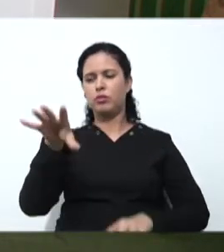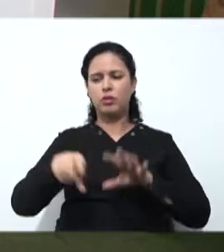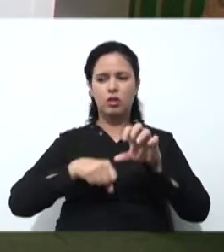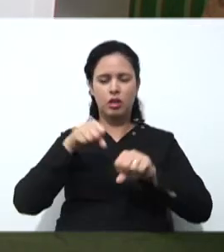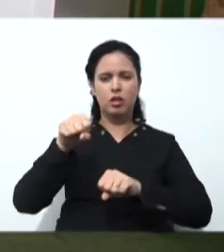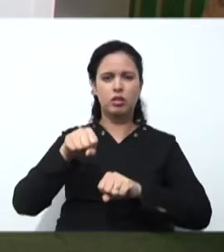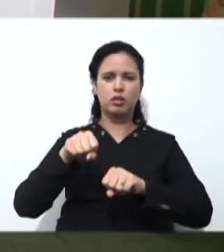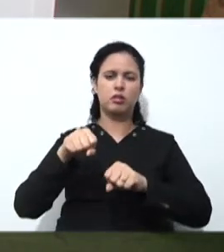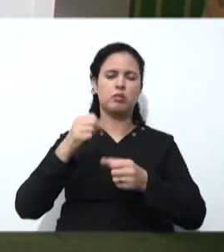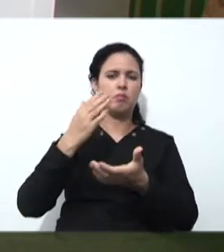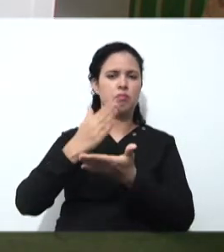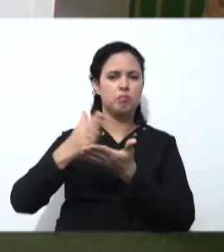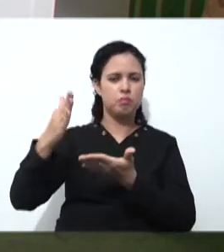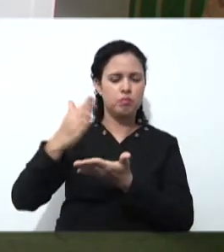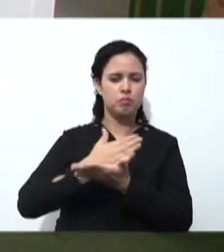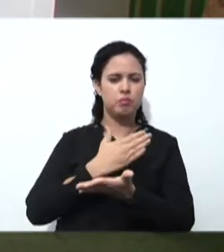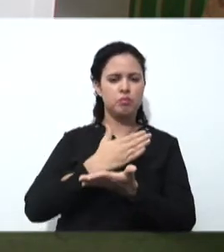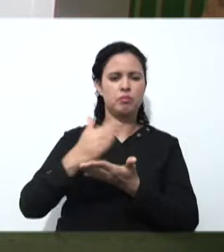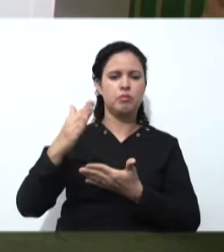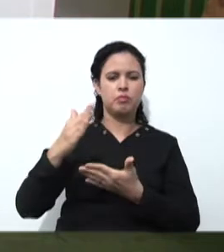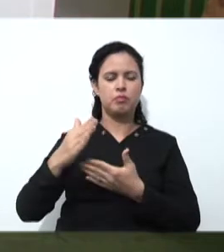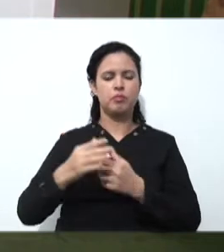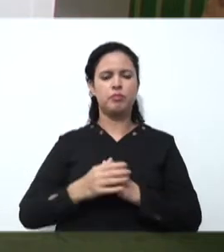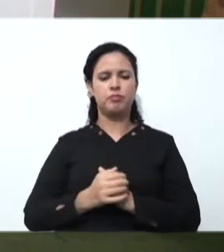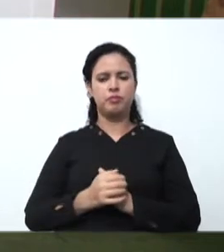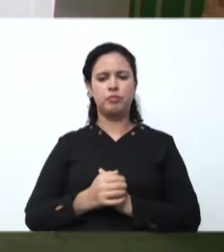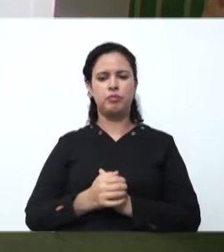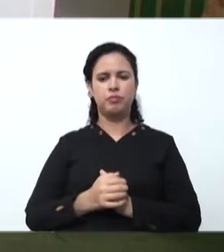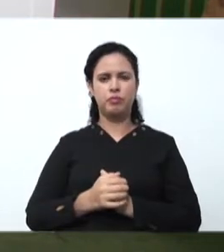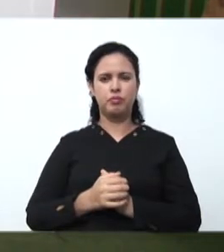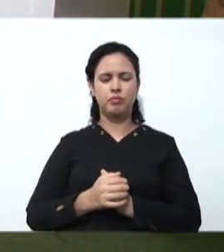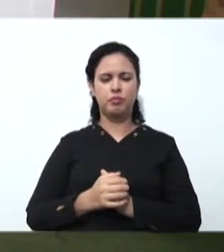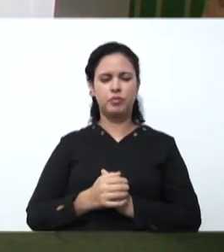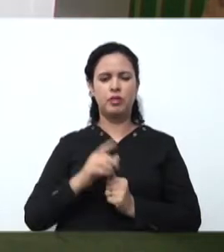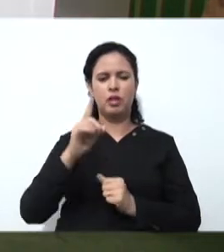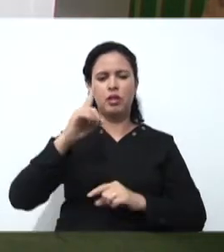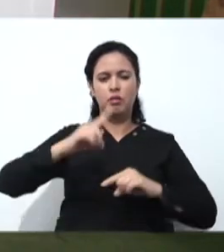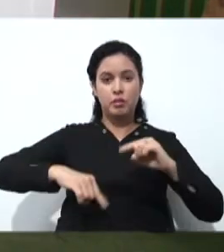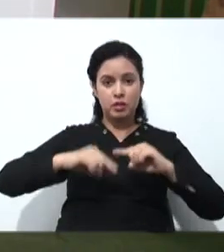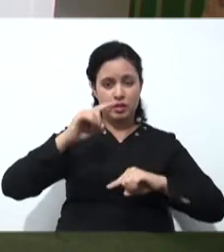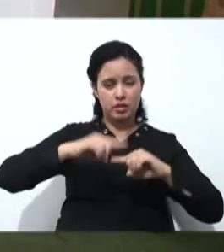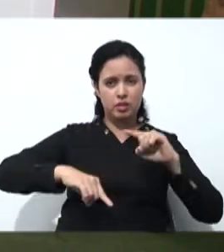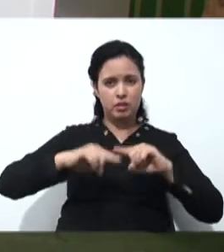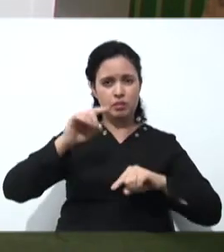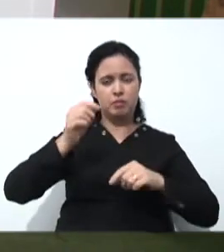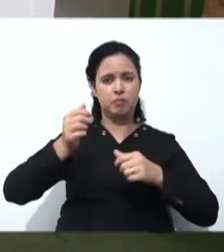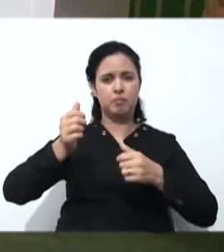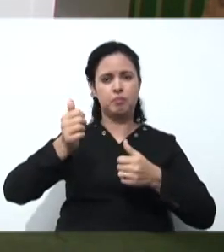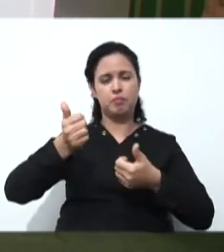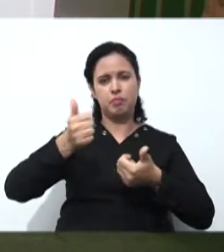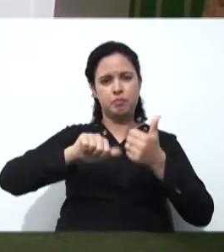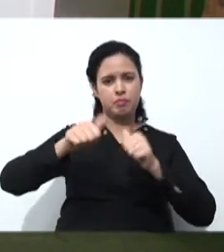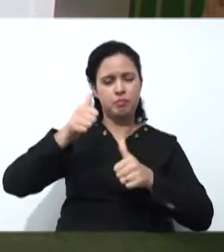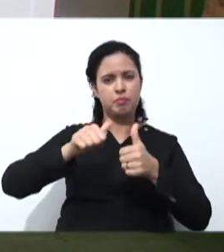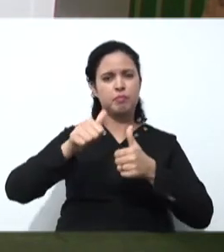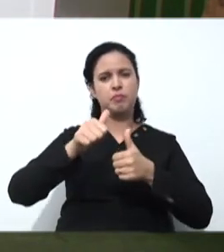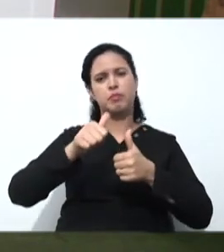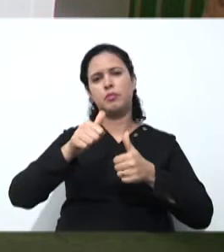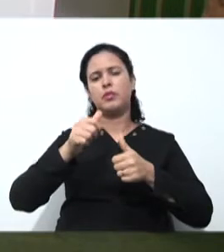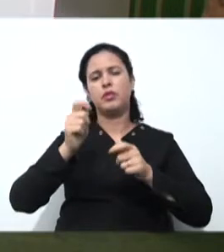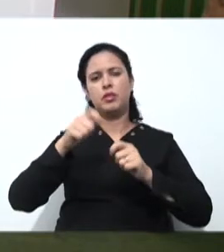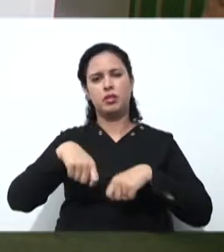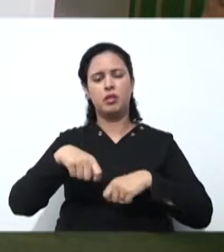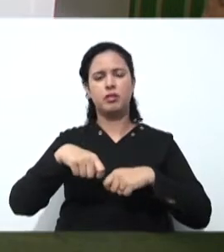Ou que não, mas não é mais catador de lixo, é de materiais recicláveis. Exatamente, catadores de materiais